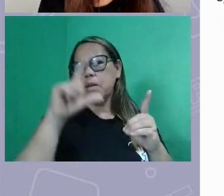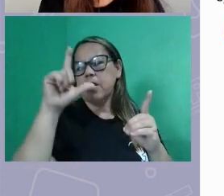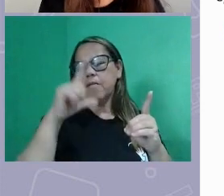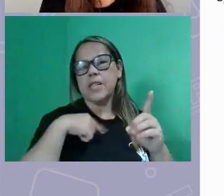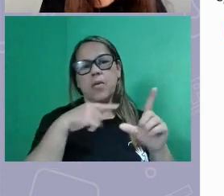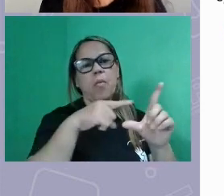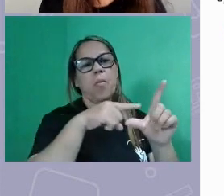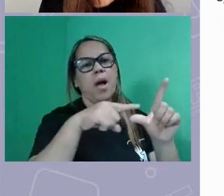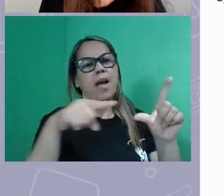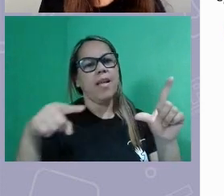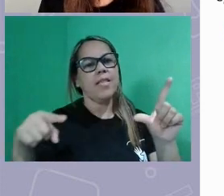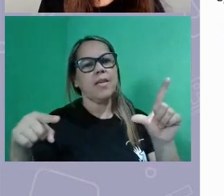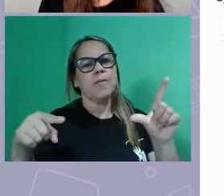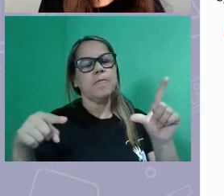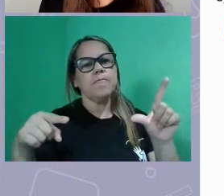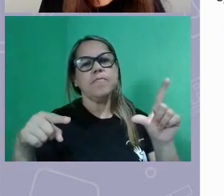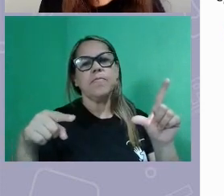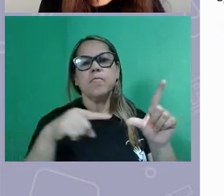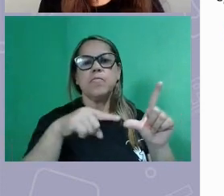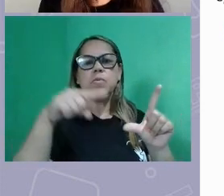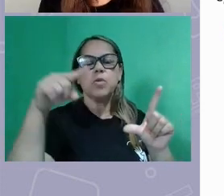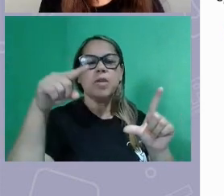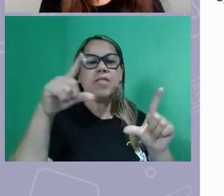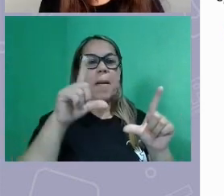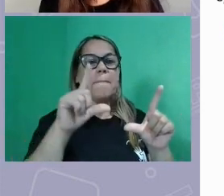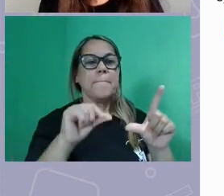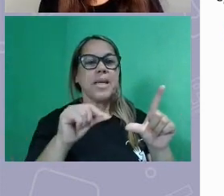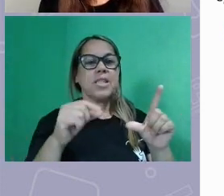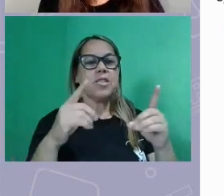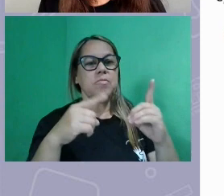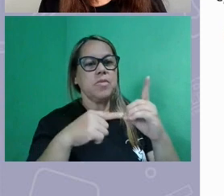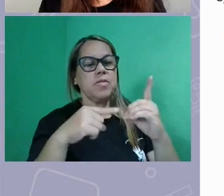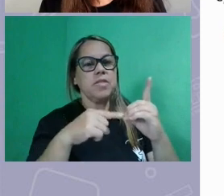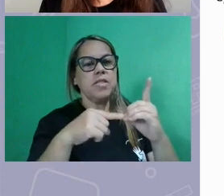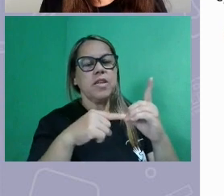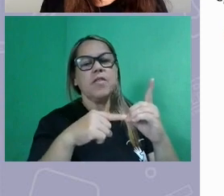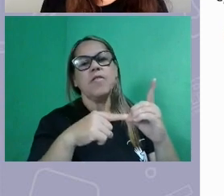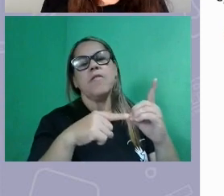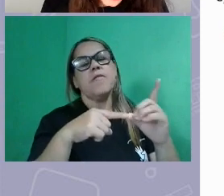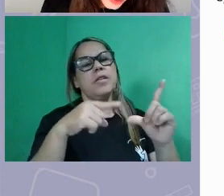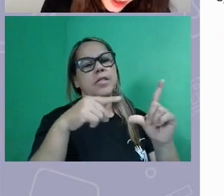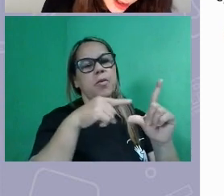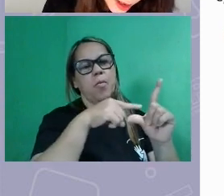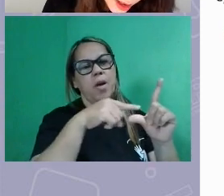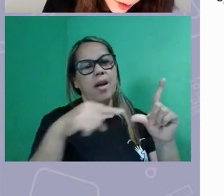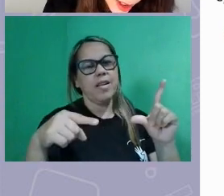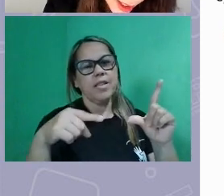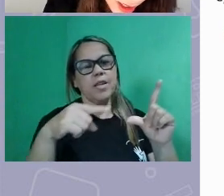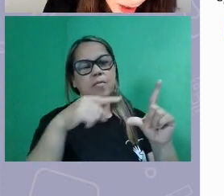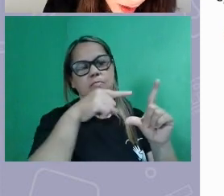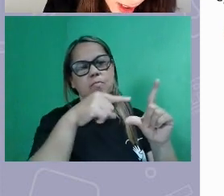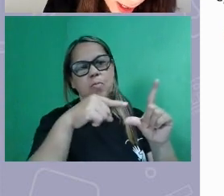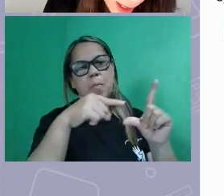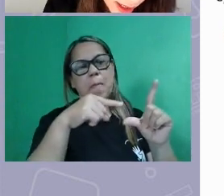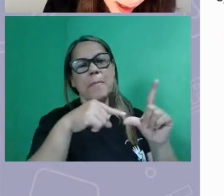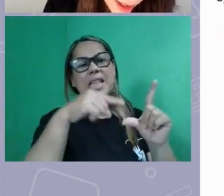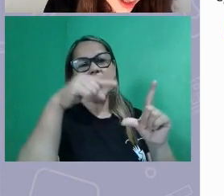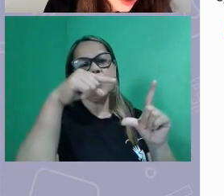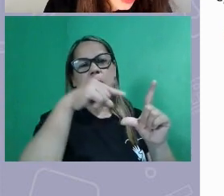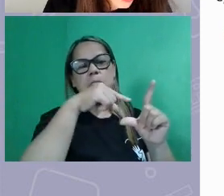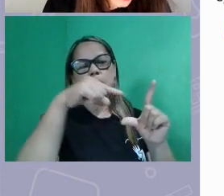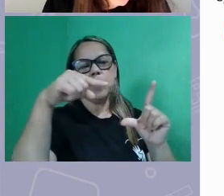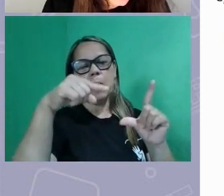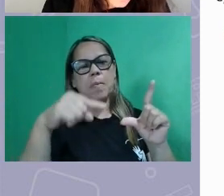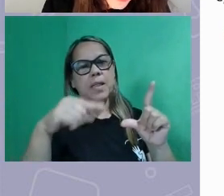inclinação o que tem menor número de mols vai ser uma reta com menor inclinação né então é questão de olhar a